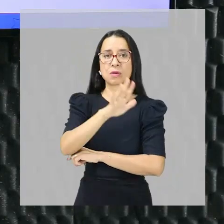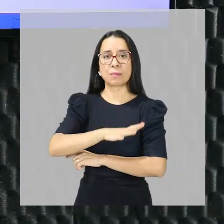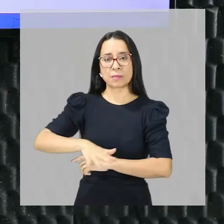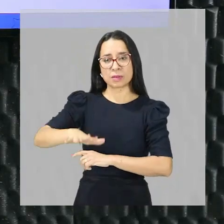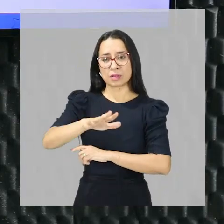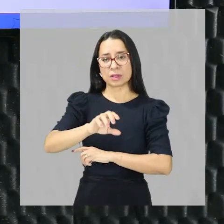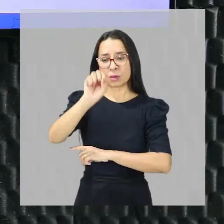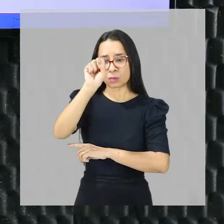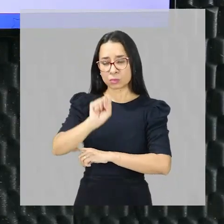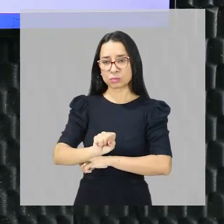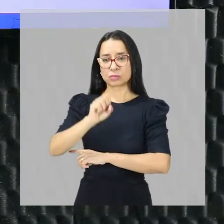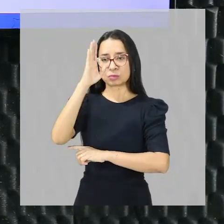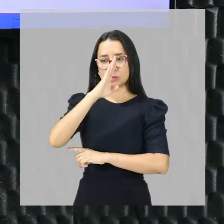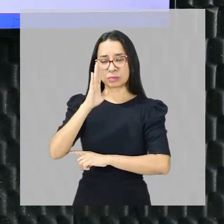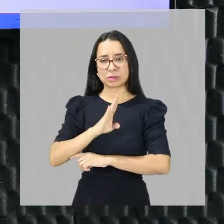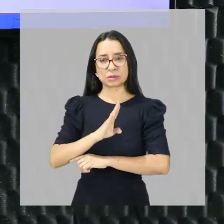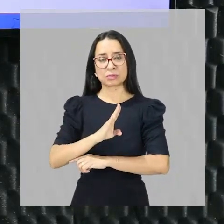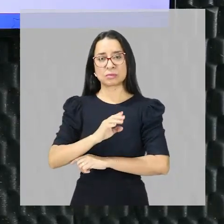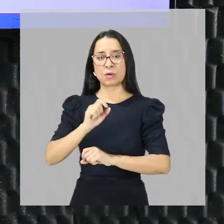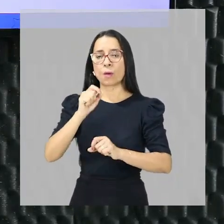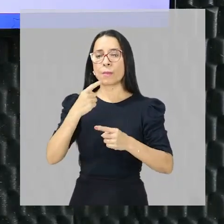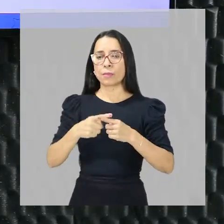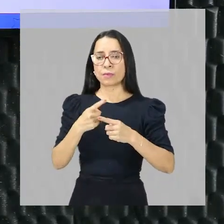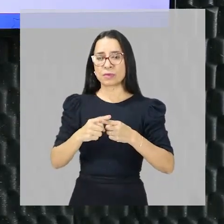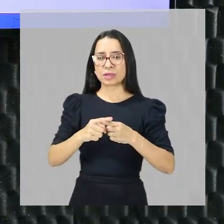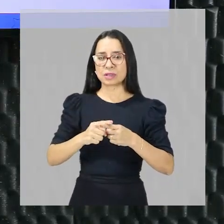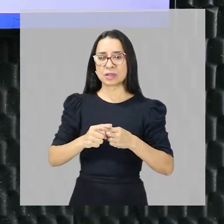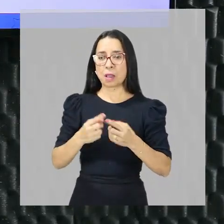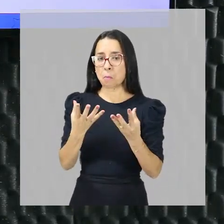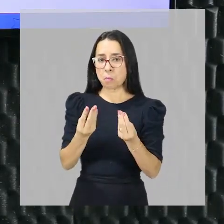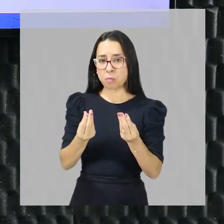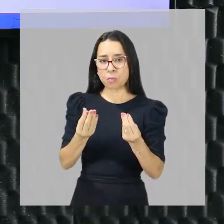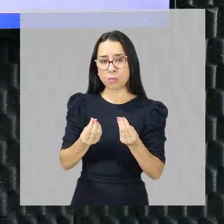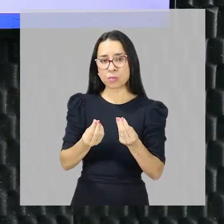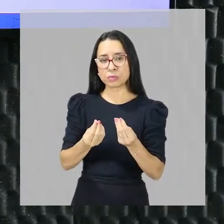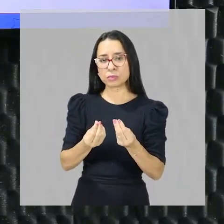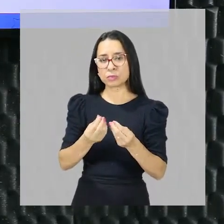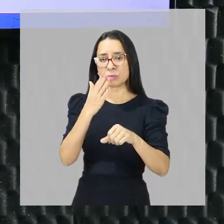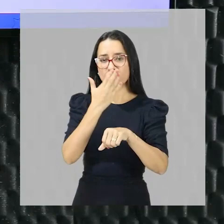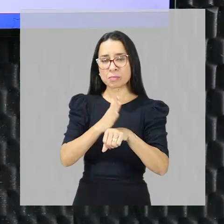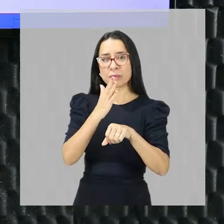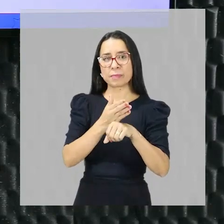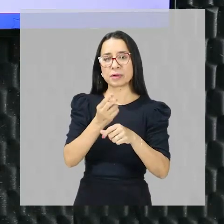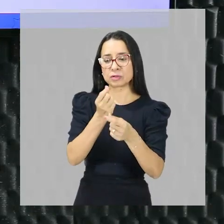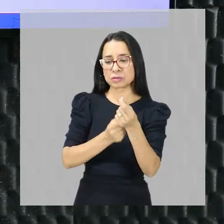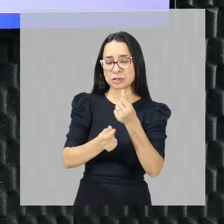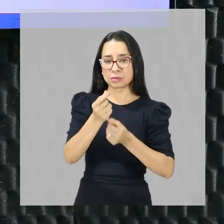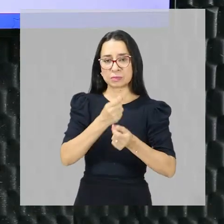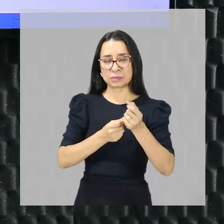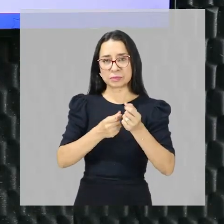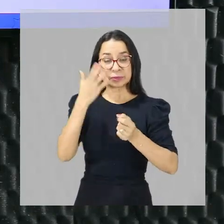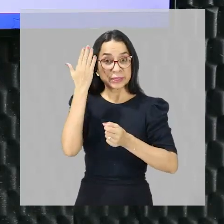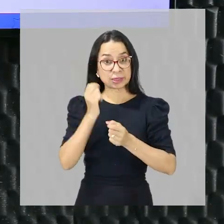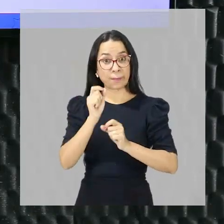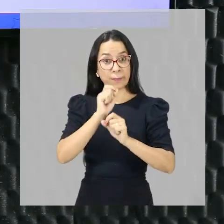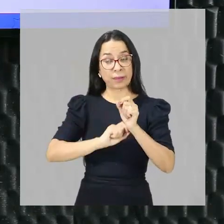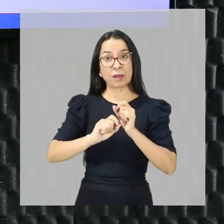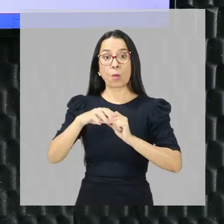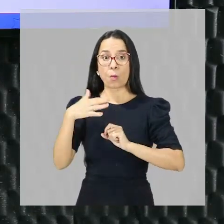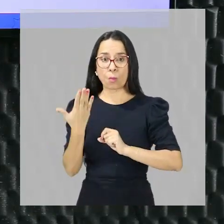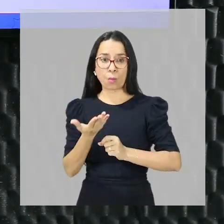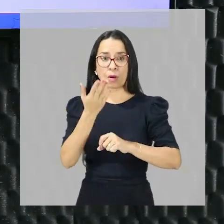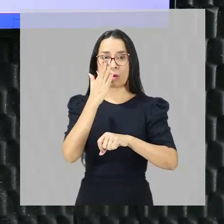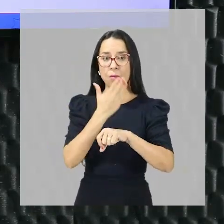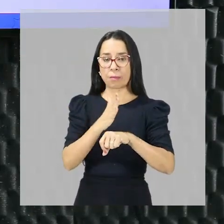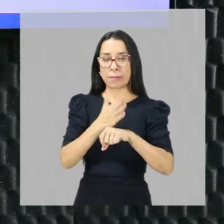questão. E ele diz, porque está tendo um excesso em uma atividade econômica. Tu só precisa saber que atividade econômica é essa que o texto vai